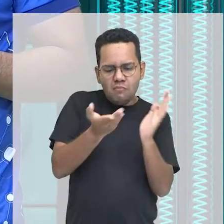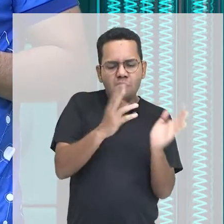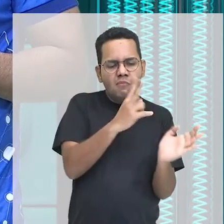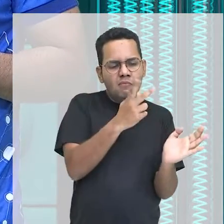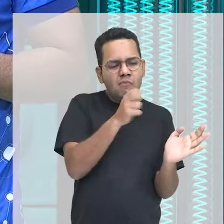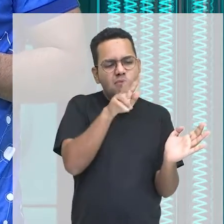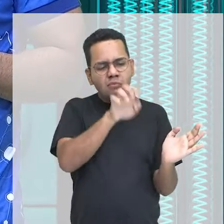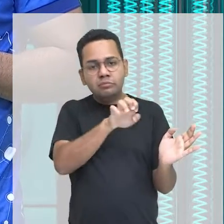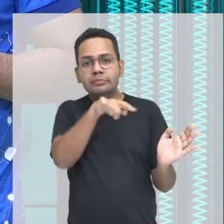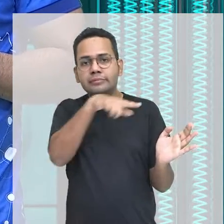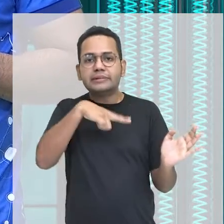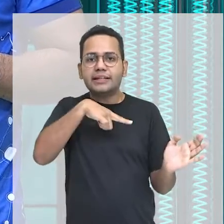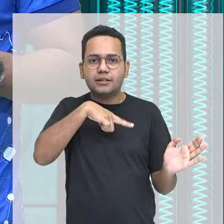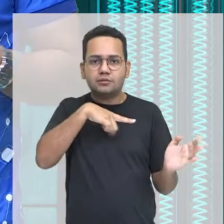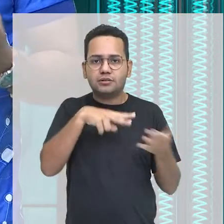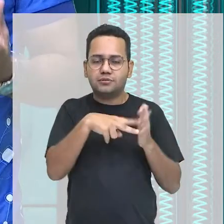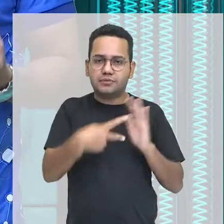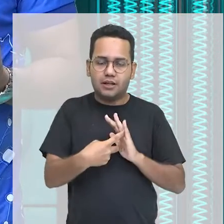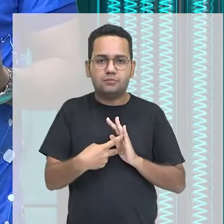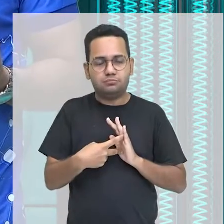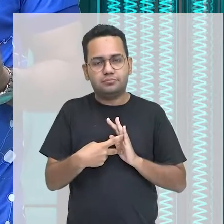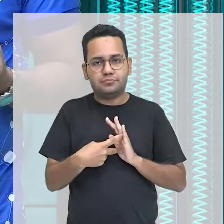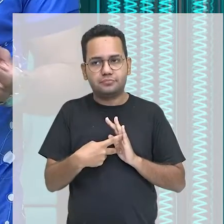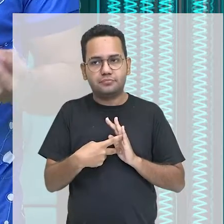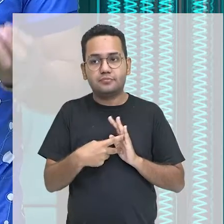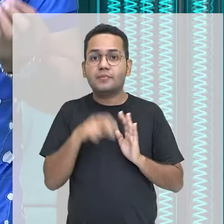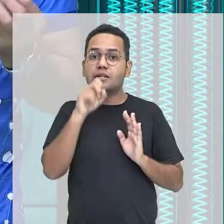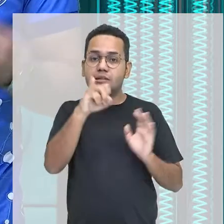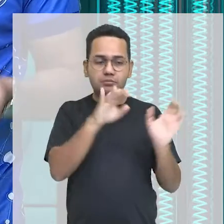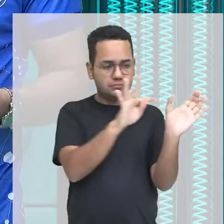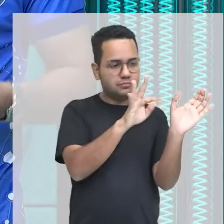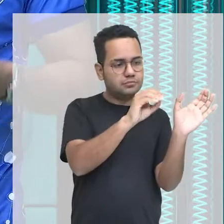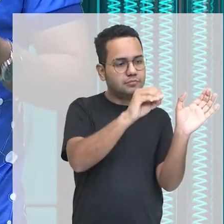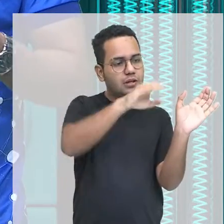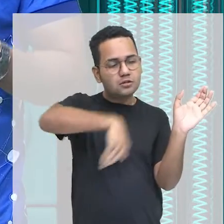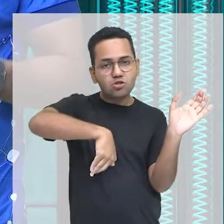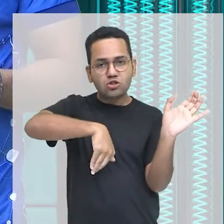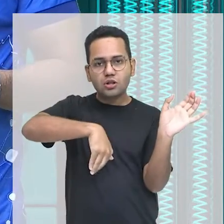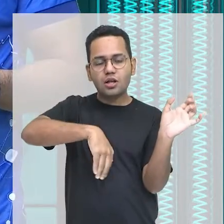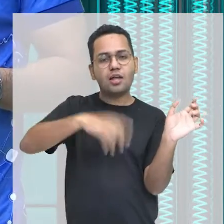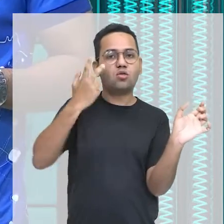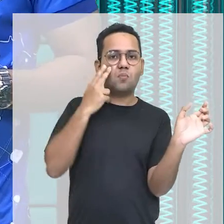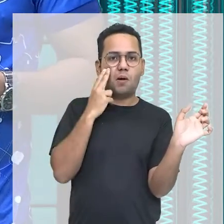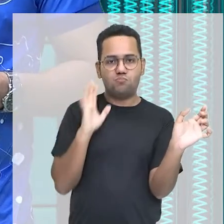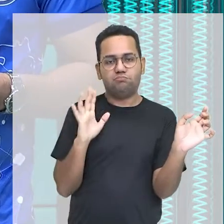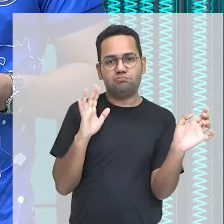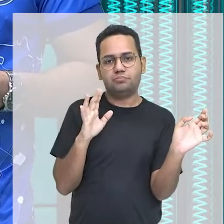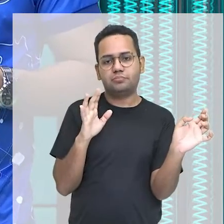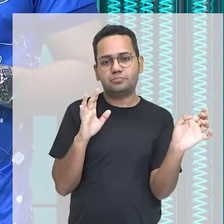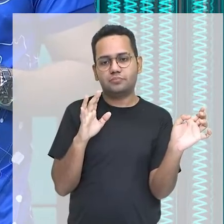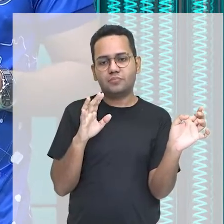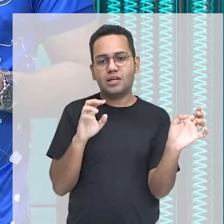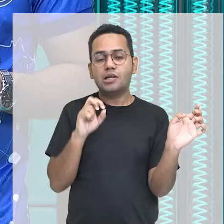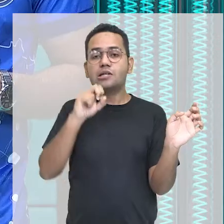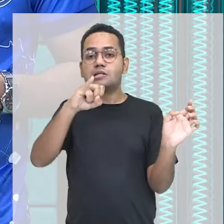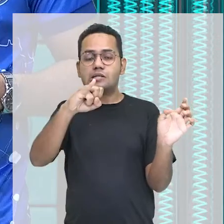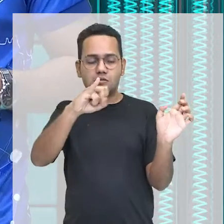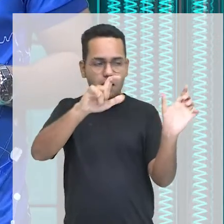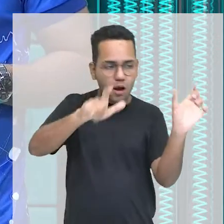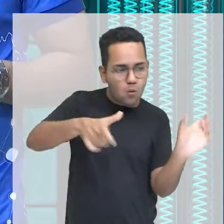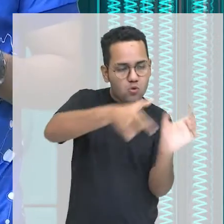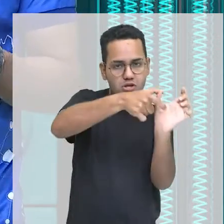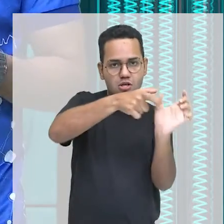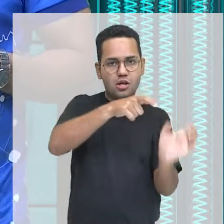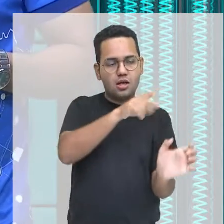have significa ter, certo? Então, ele é um verbo que tem um significado, é um verbo normal, mas aqui quando ele tem a